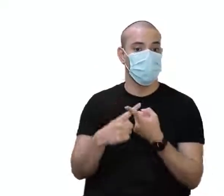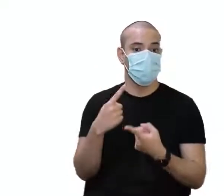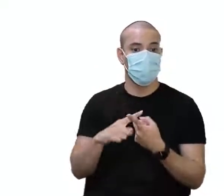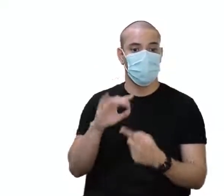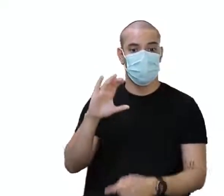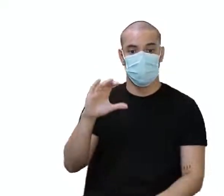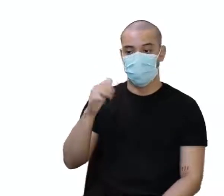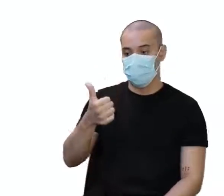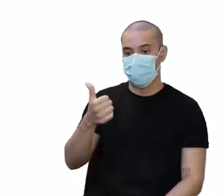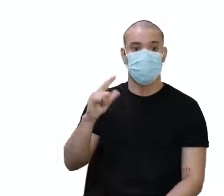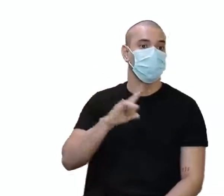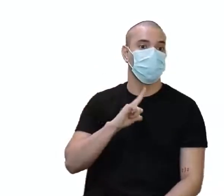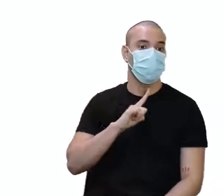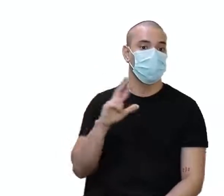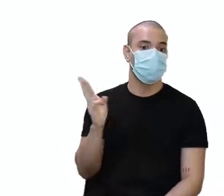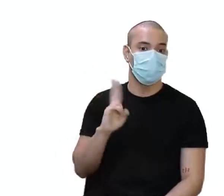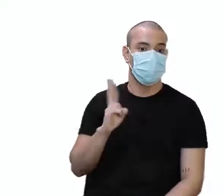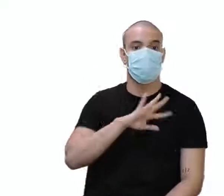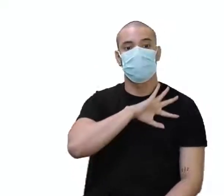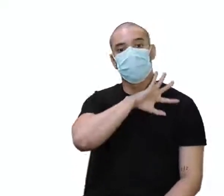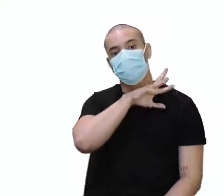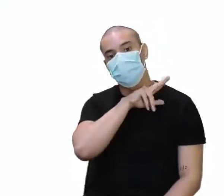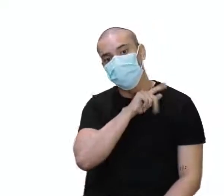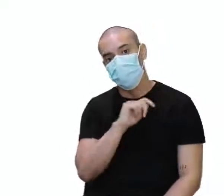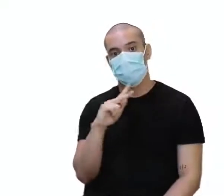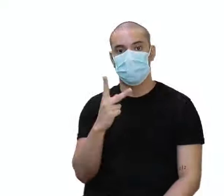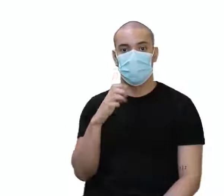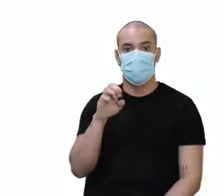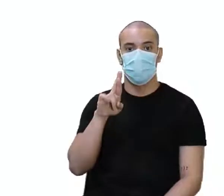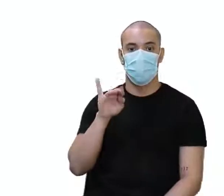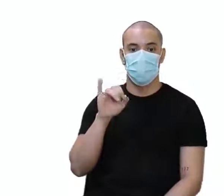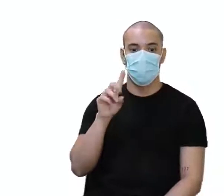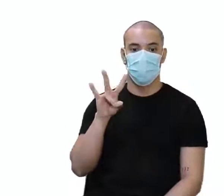consumidores primários, nós temos quem? Os animais herbívoros,